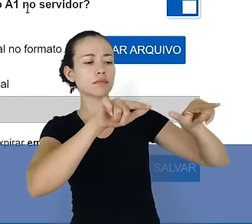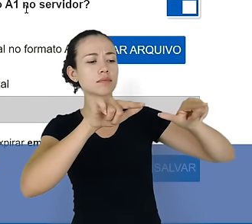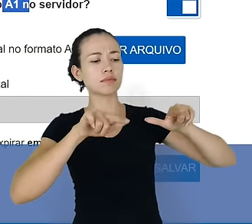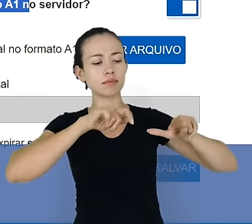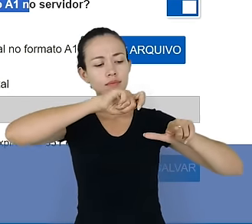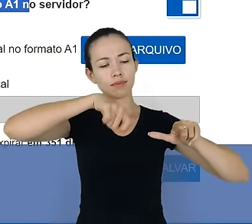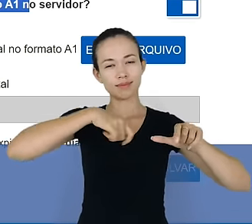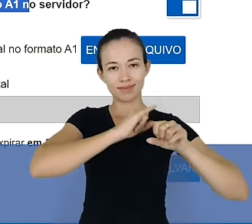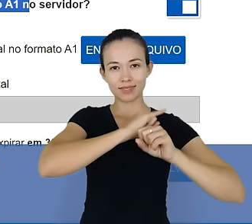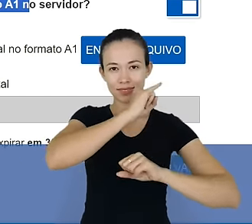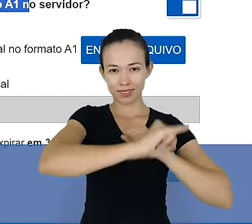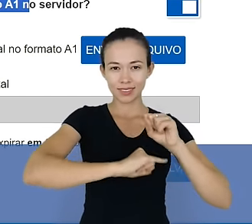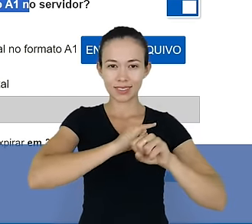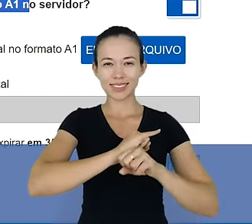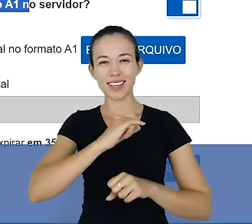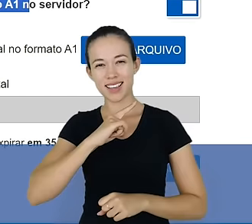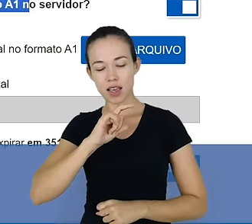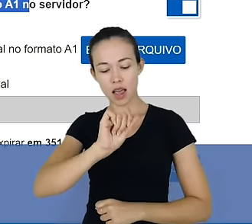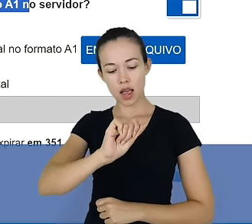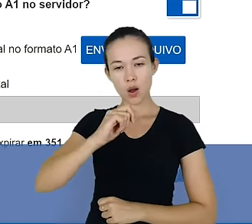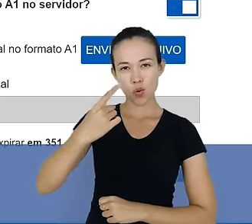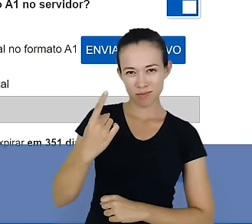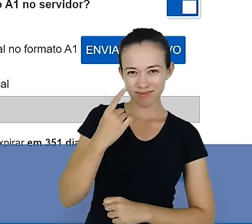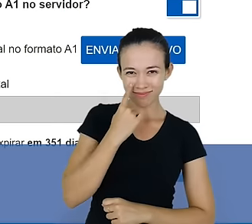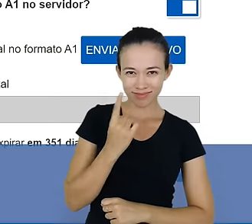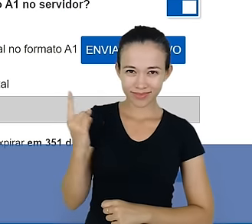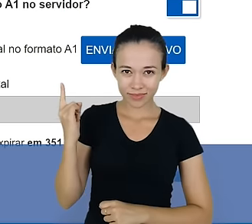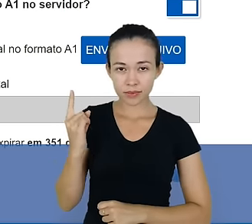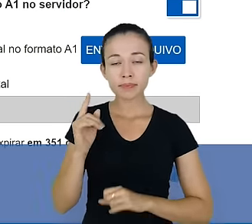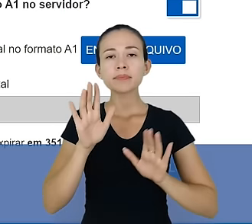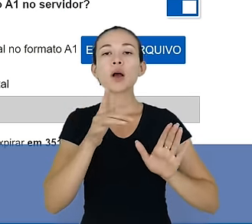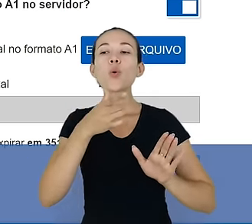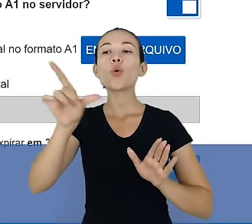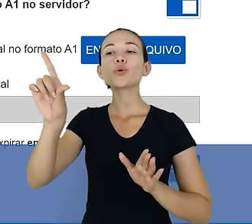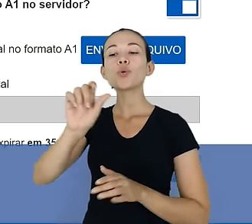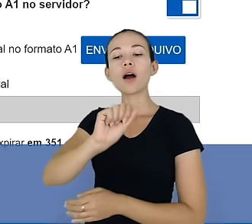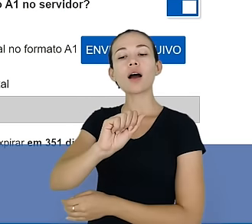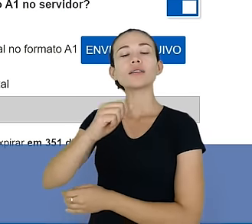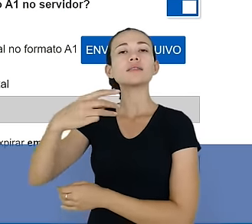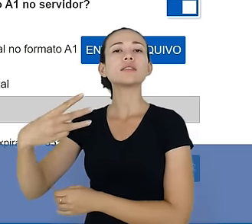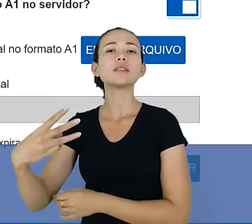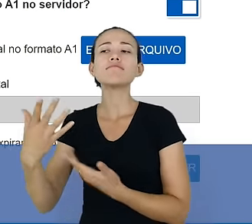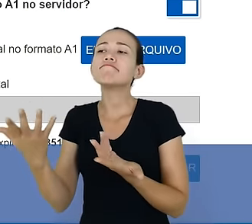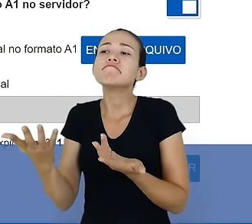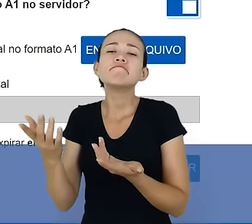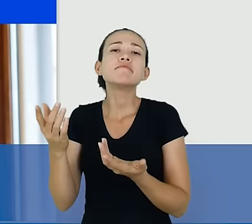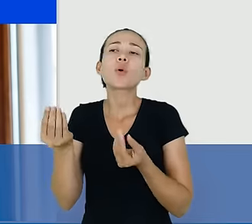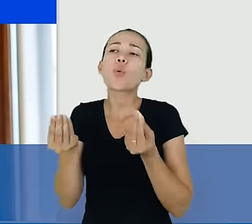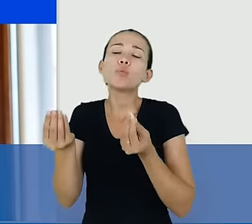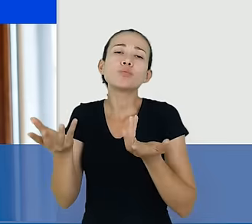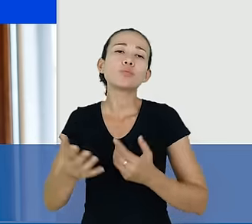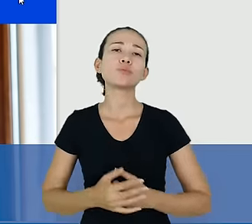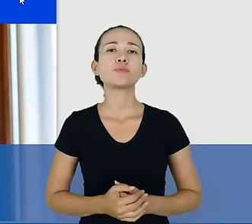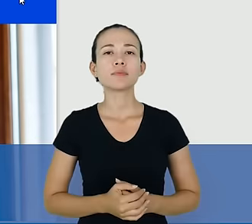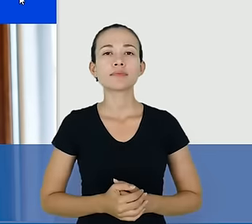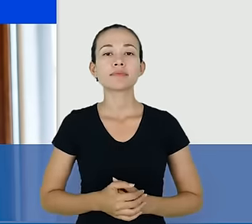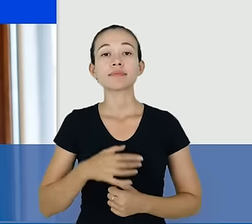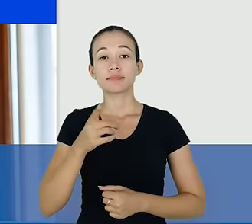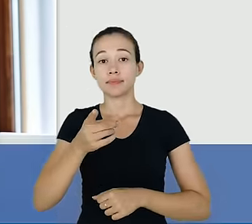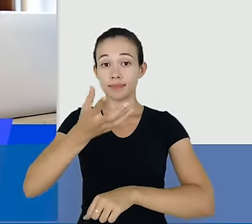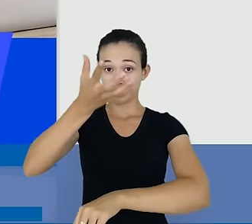A1 aqui né e o A3 né Qual é o procedimento do A3 é a